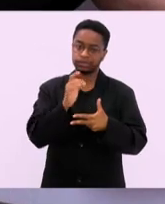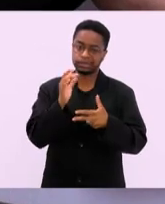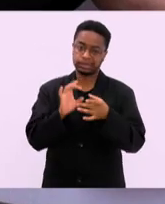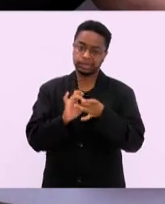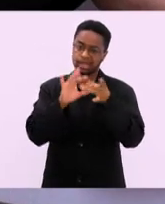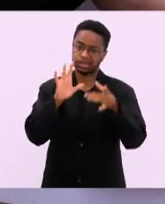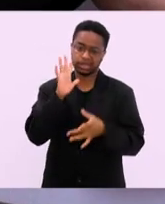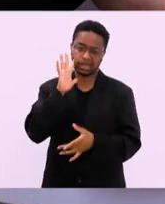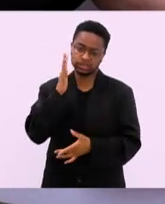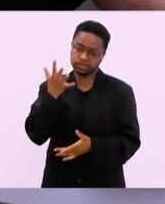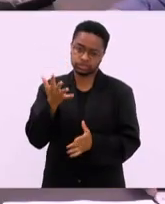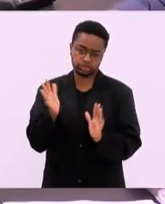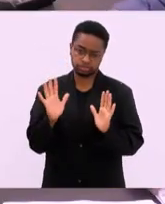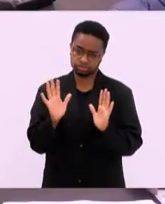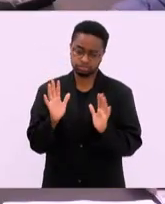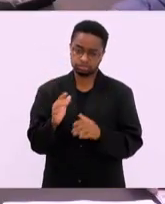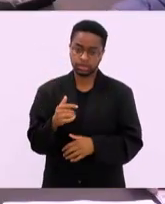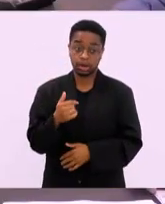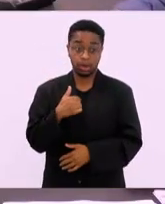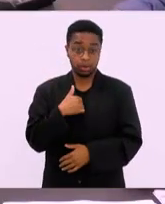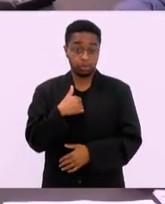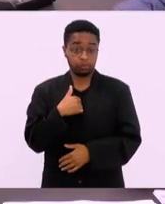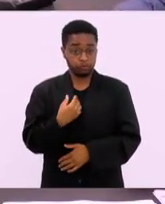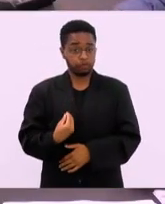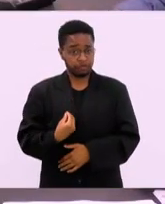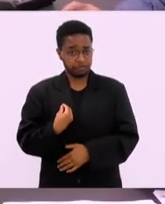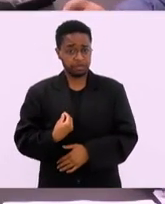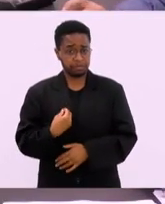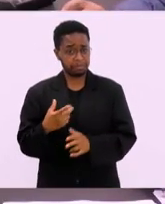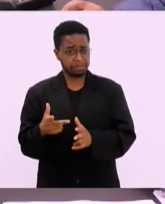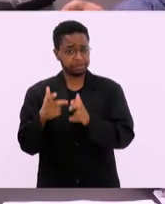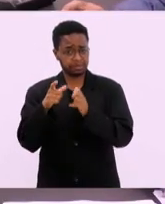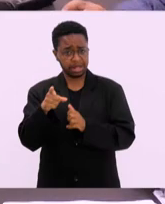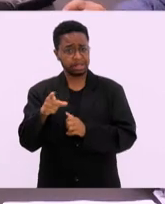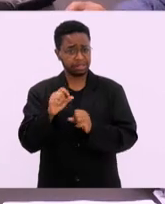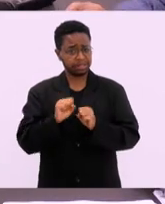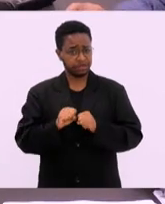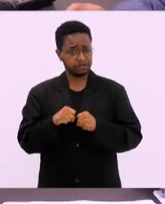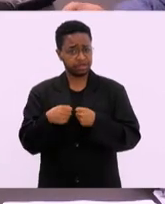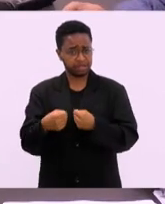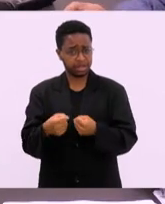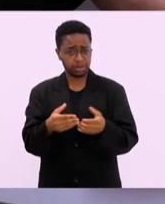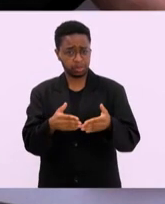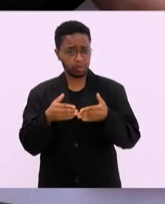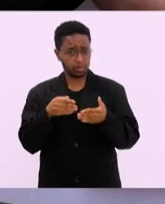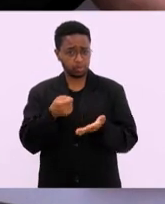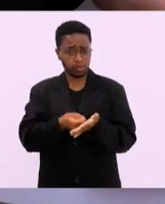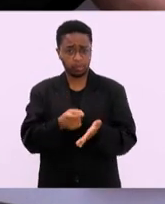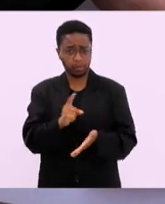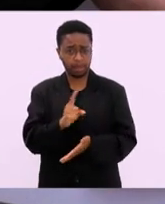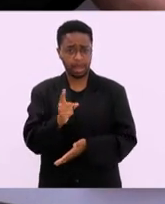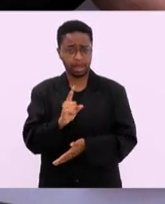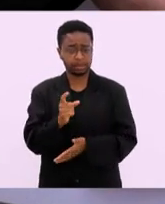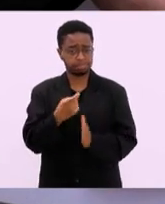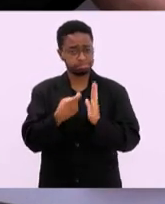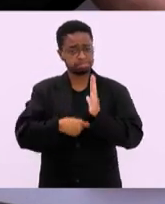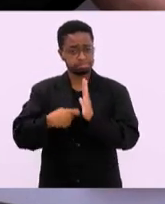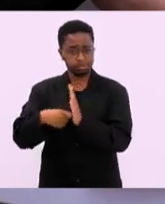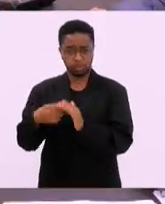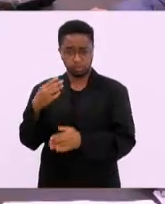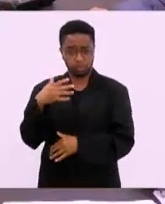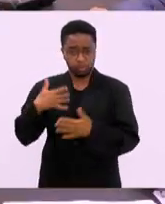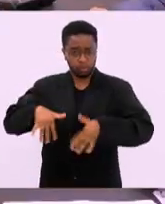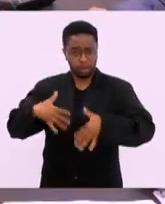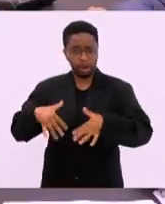decidir. Estou vivendo para ver Luiz Paulo defender isenção tributária. Coisa boa. Para os aplicativos. Isso até nos incentiva a